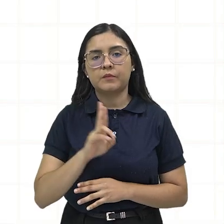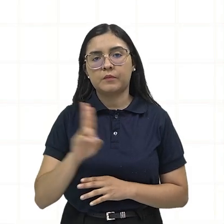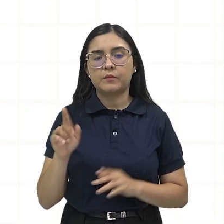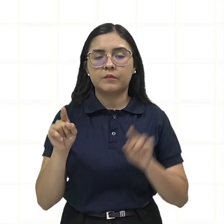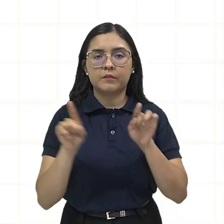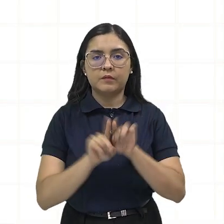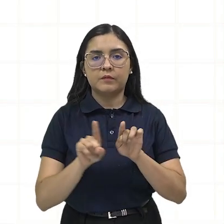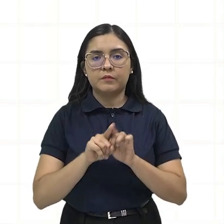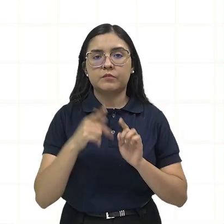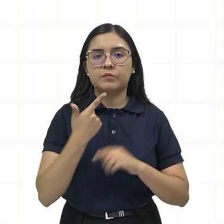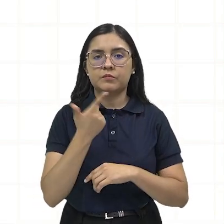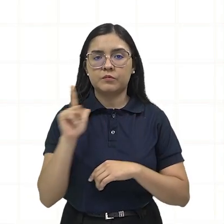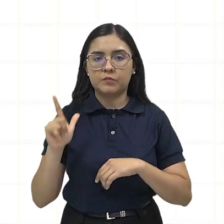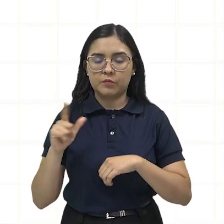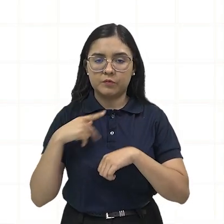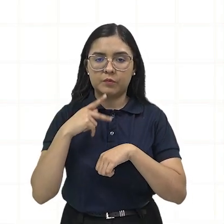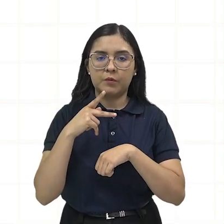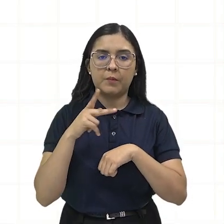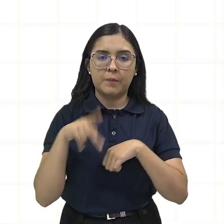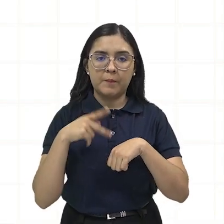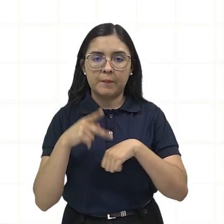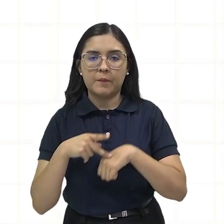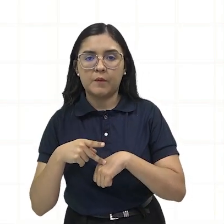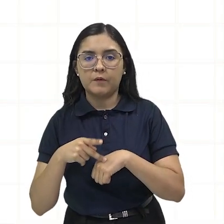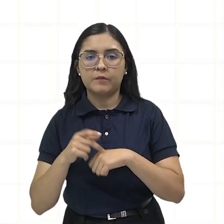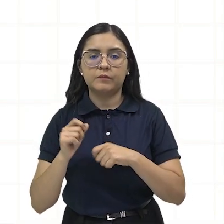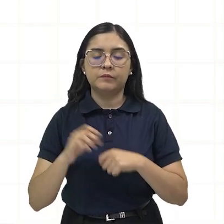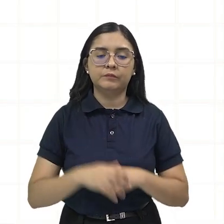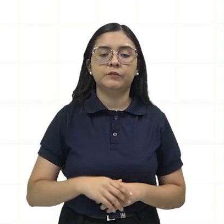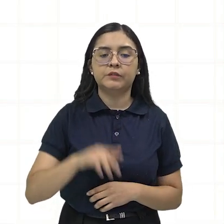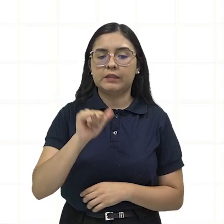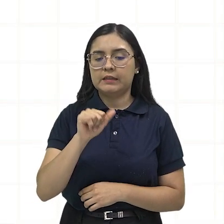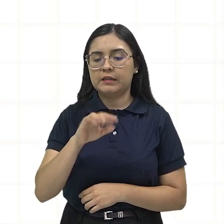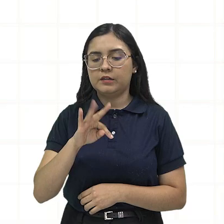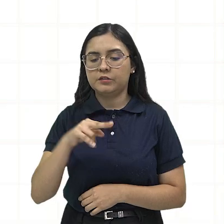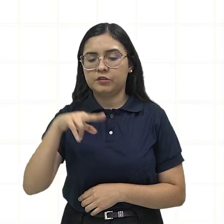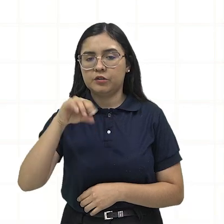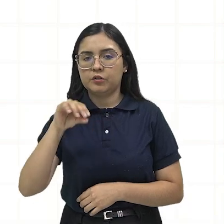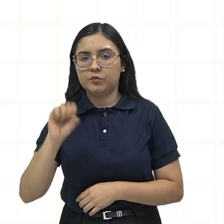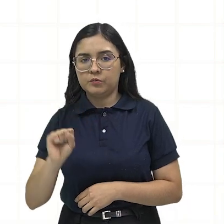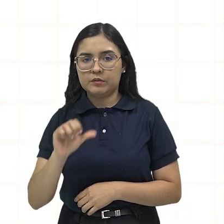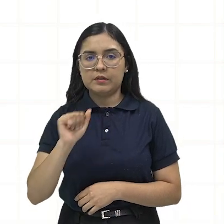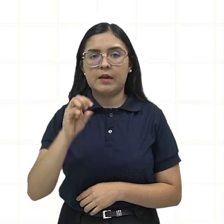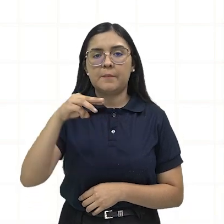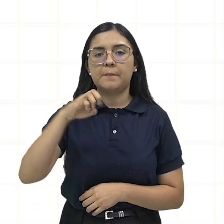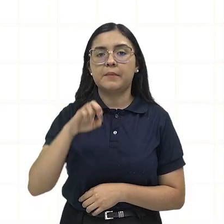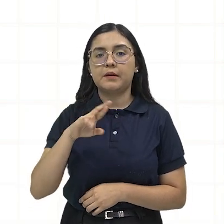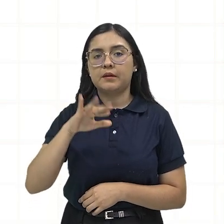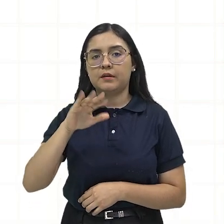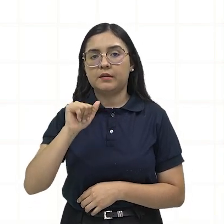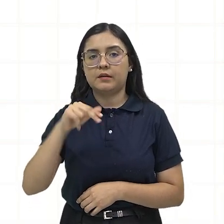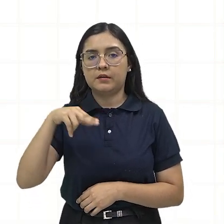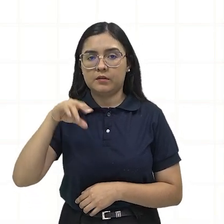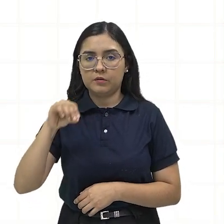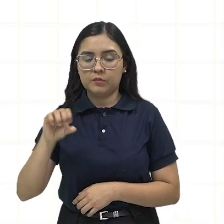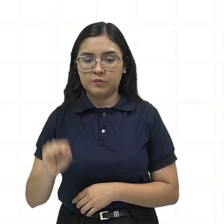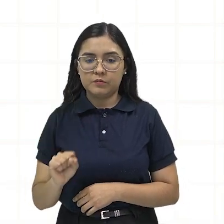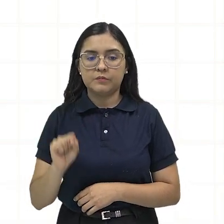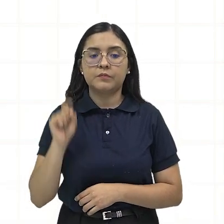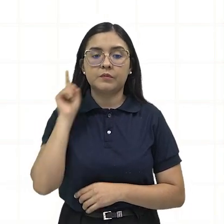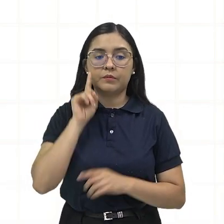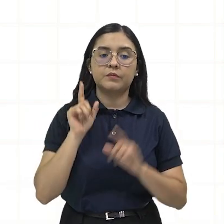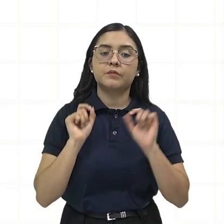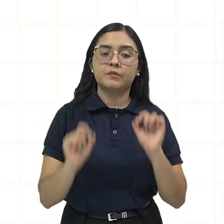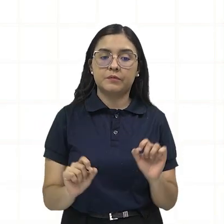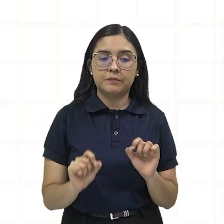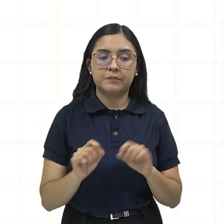chamar os demais povos das Américas de latinos-americanos também é uma forma que os estadunidenses colocaram